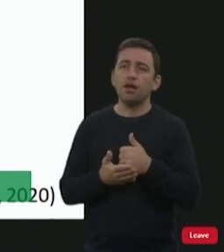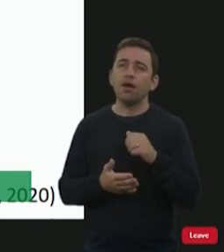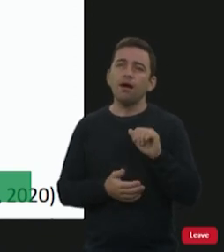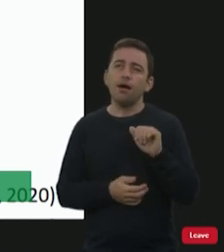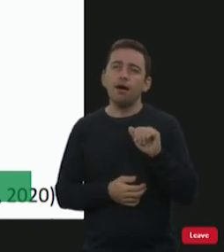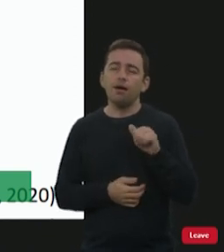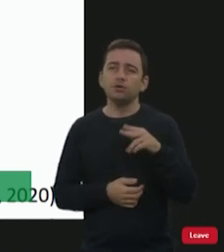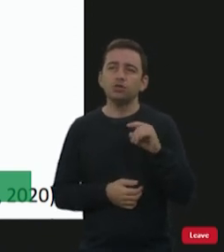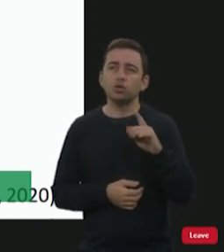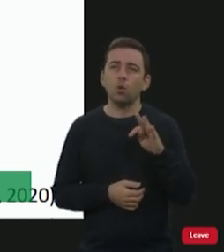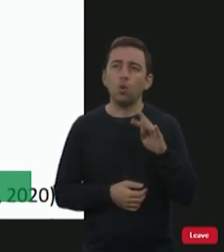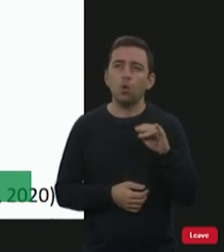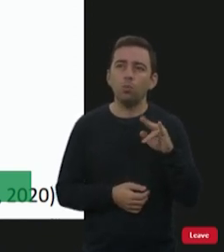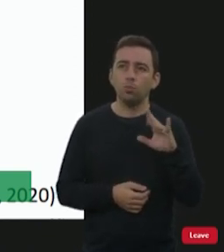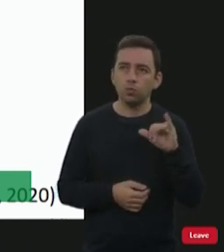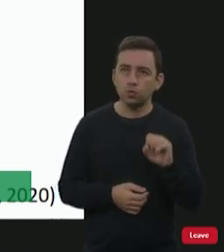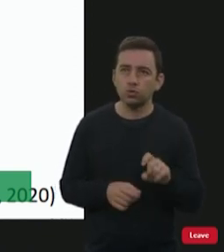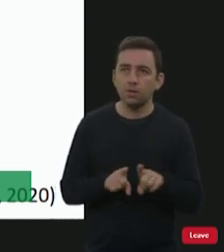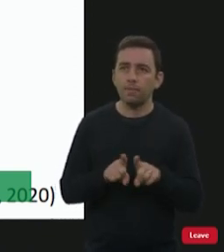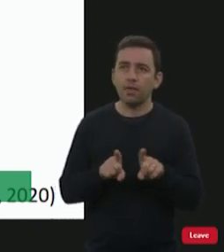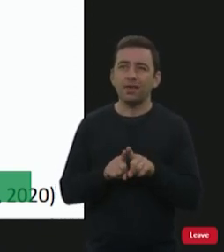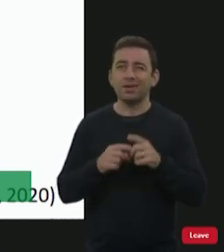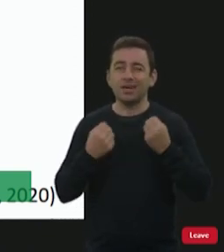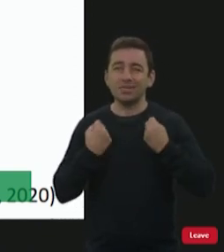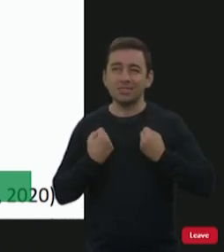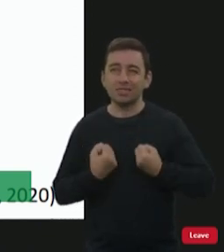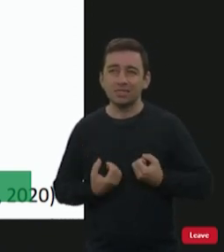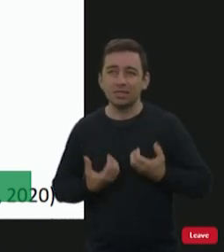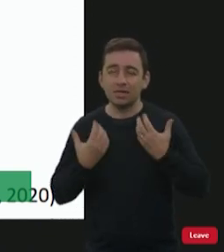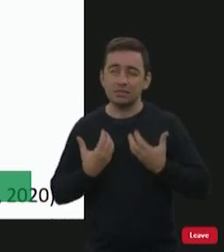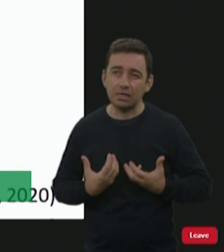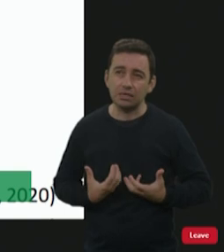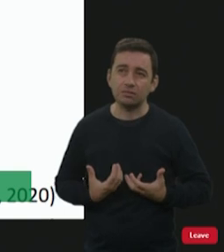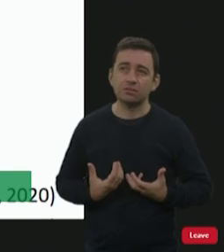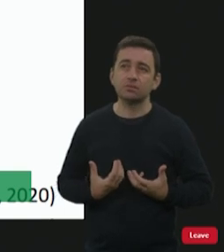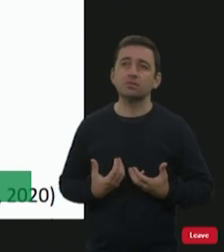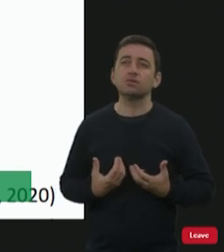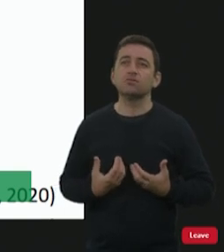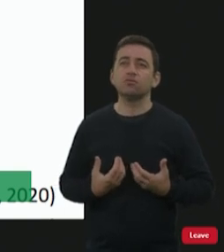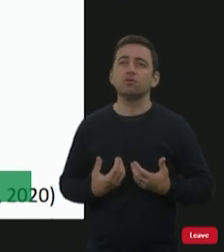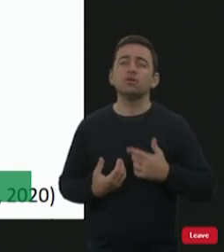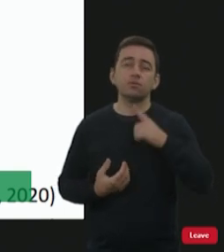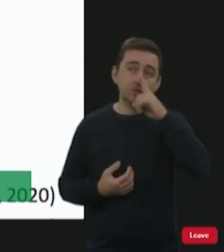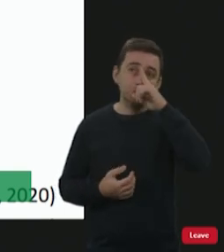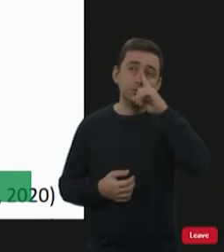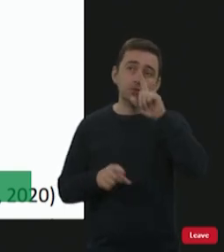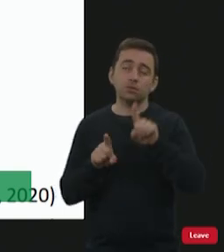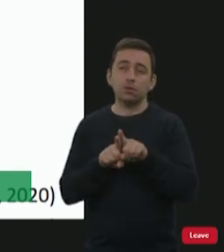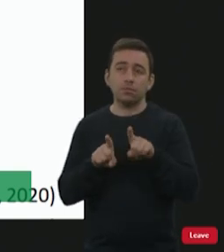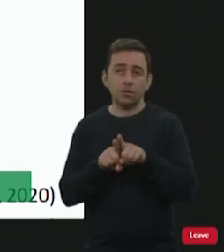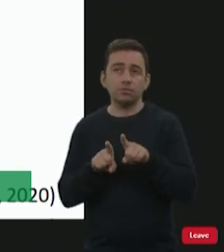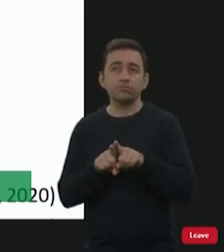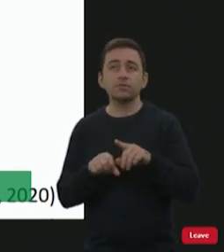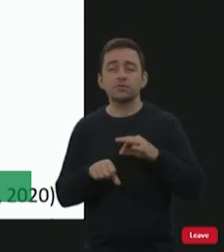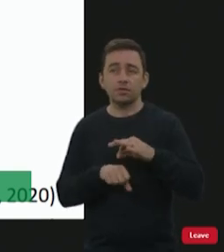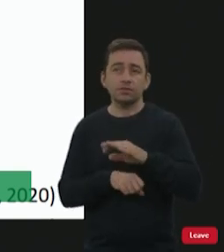do organismo, fadiga, e é questionável o risco de linfoma de células